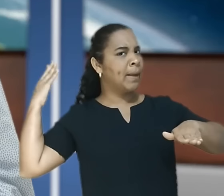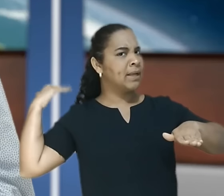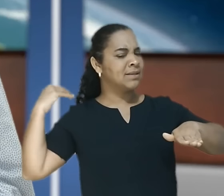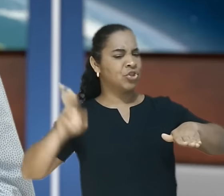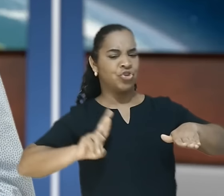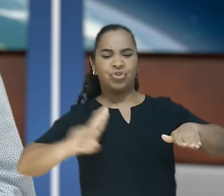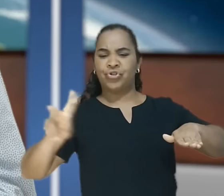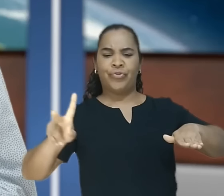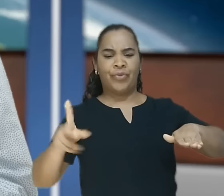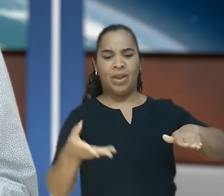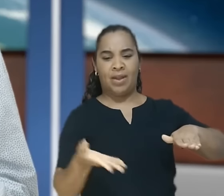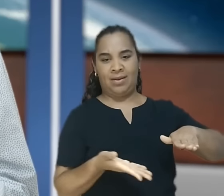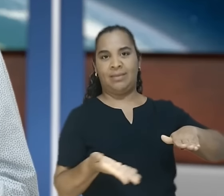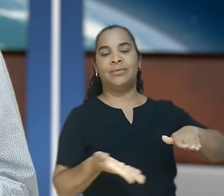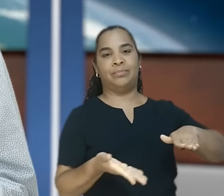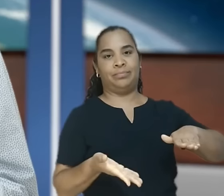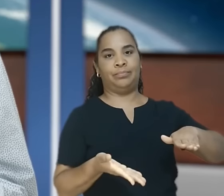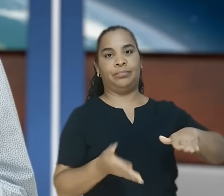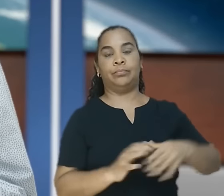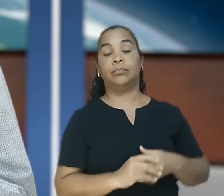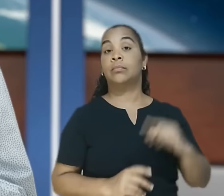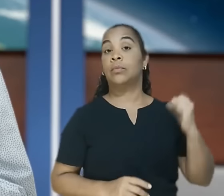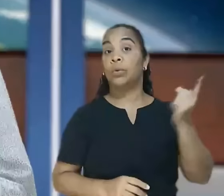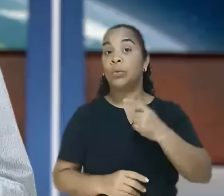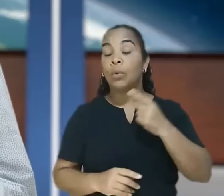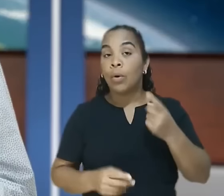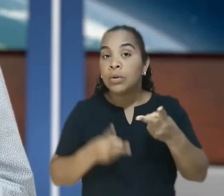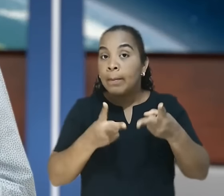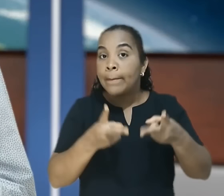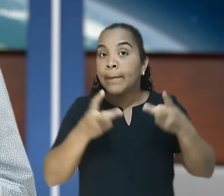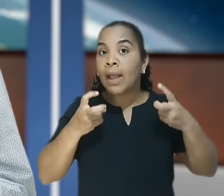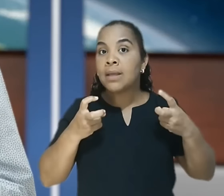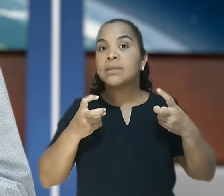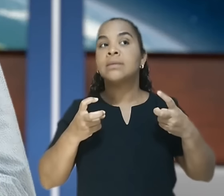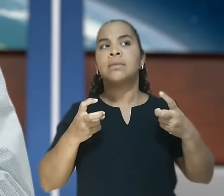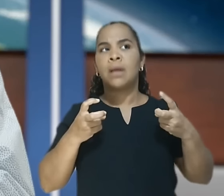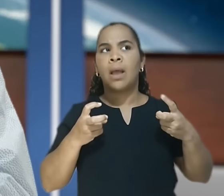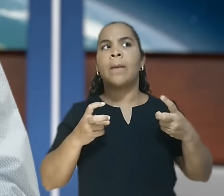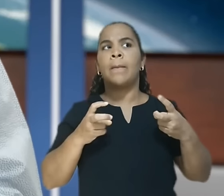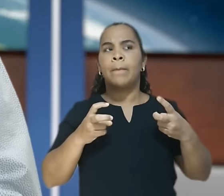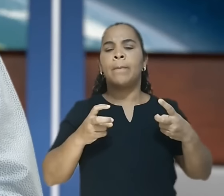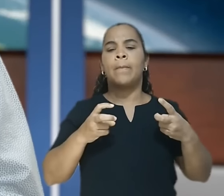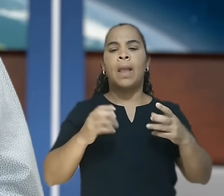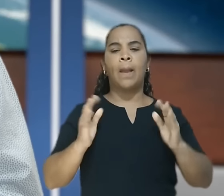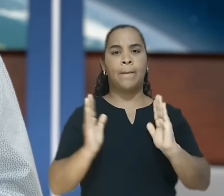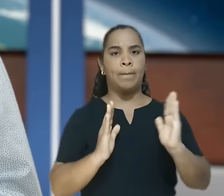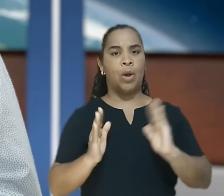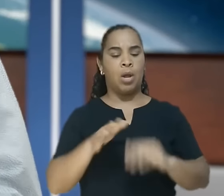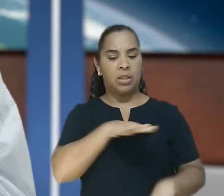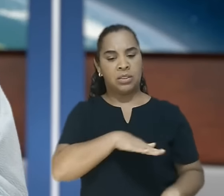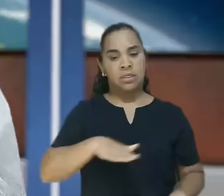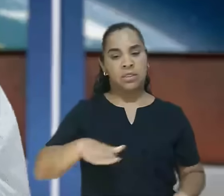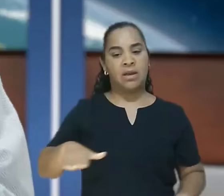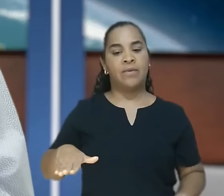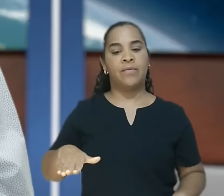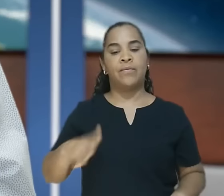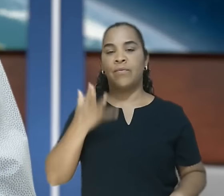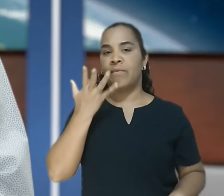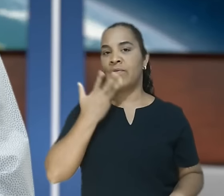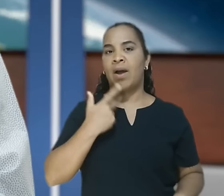hoje Observamos Que tem havido Um grande desenvolvimento Intelecto Moral Das nossas